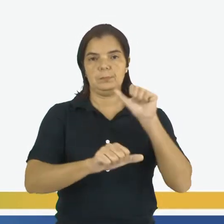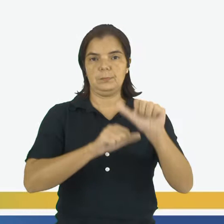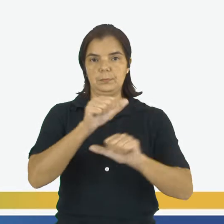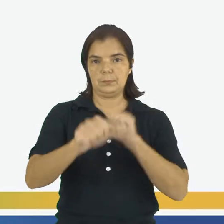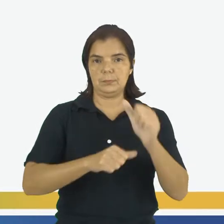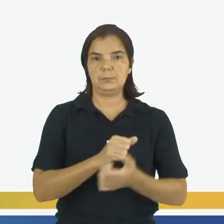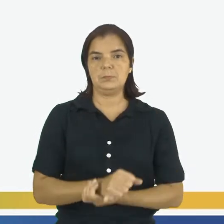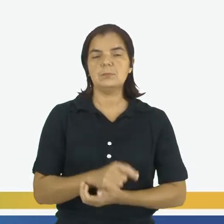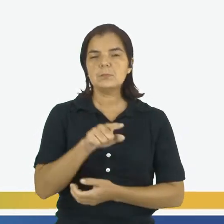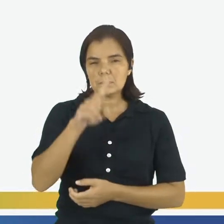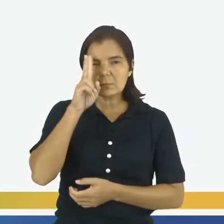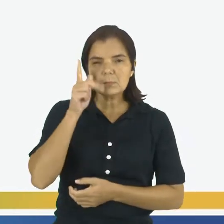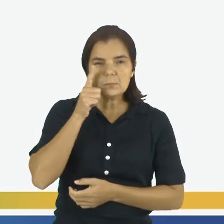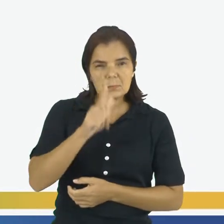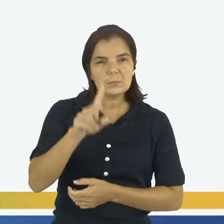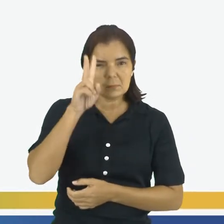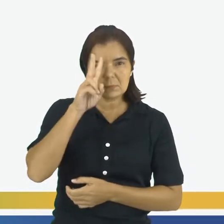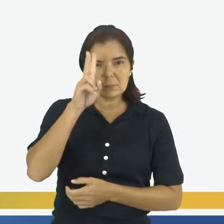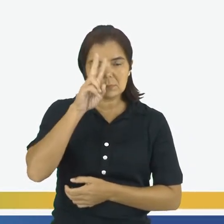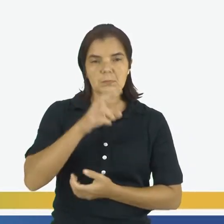renováveis? Você consegue lembrar?